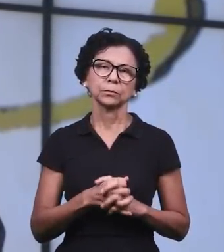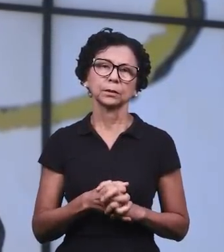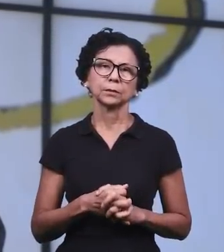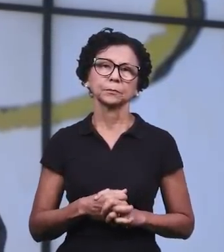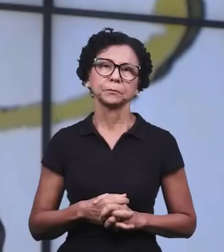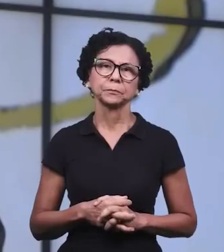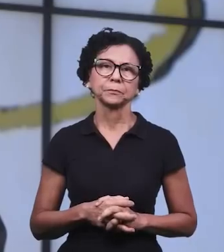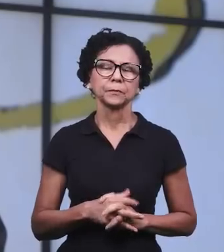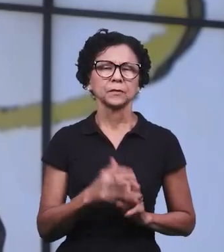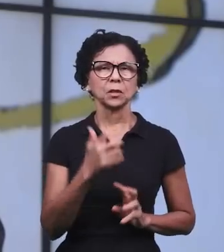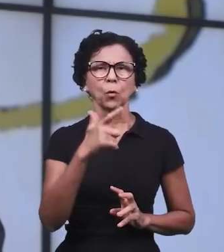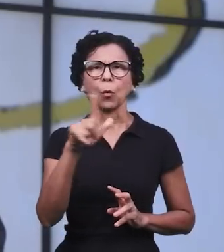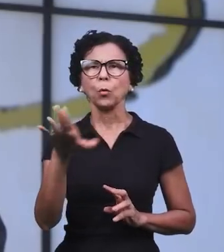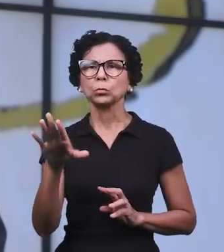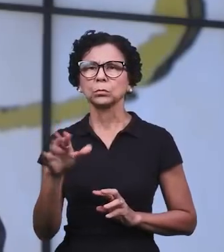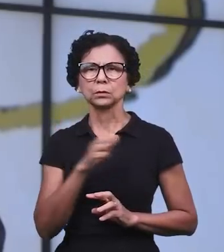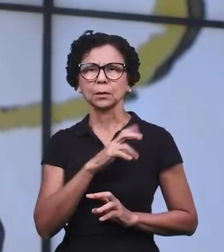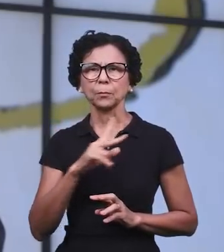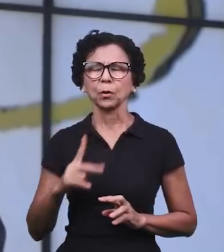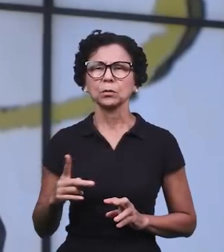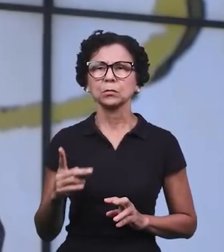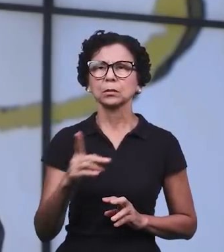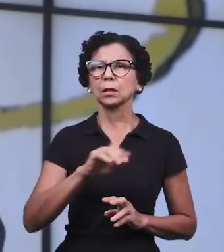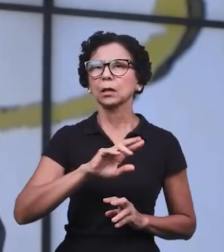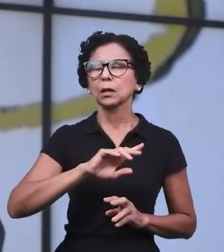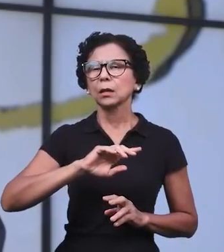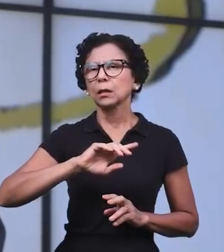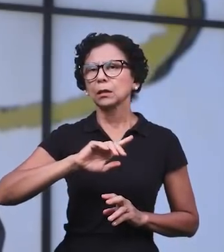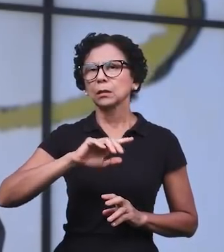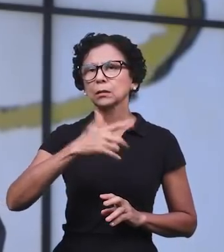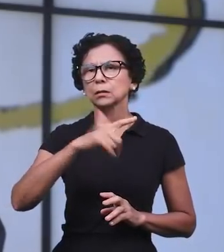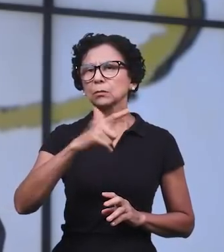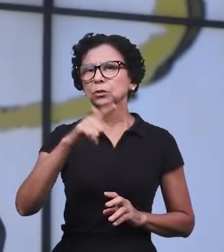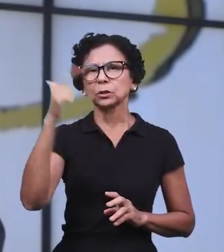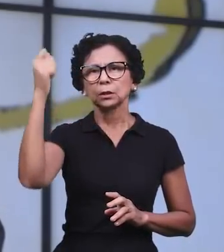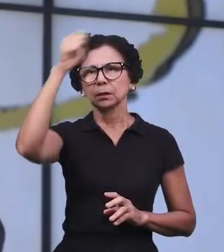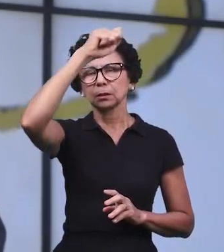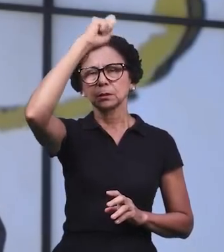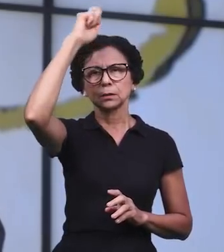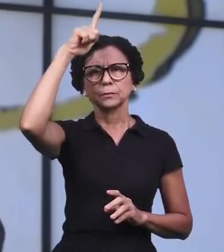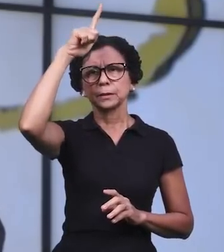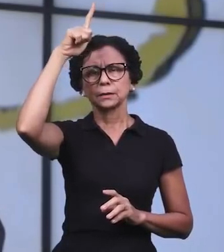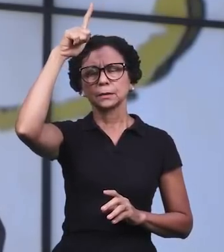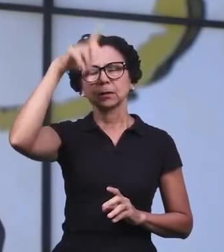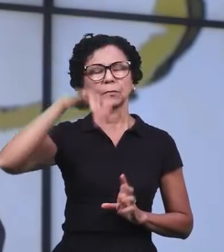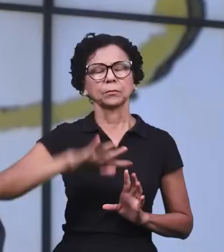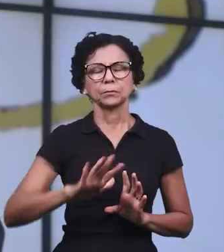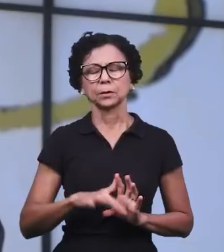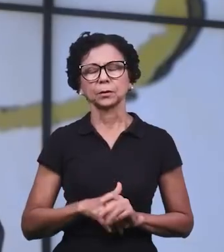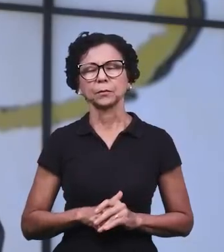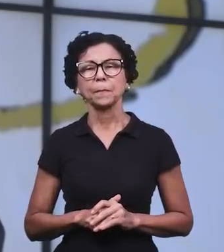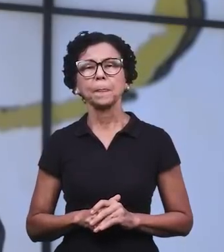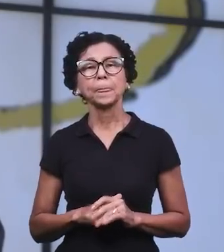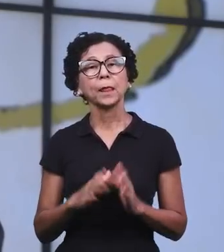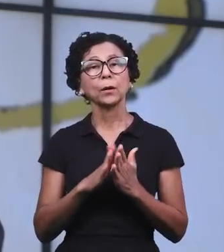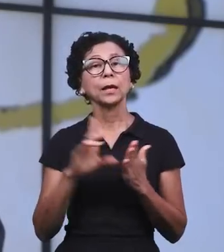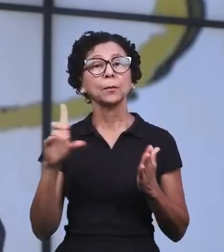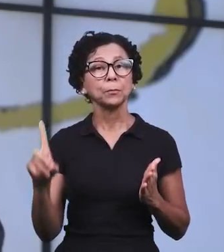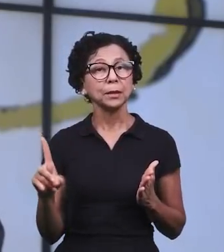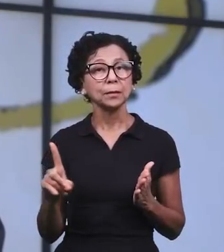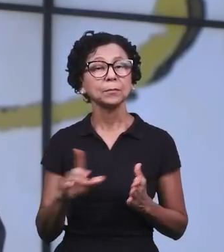cânon. Mas o que é importante, que eu quero ressaltar, é o seguinte: a escritura divinamente inspirada está aqui. É proveitosa para ensinar, redarguir,